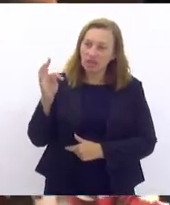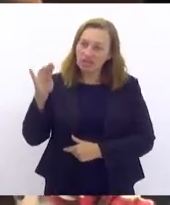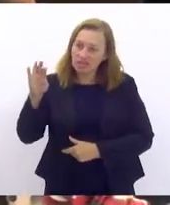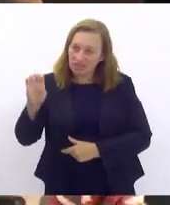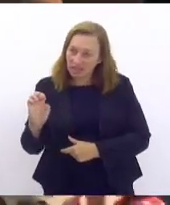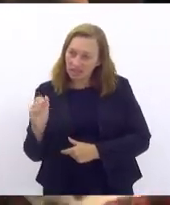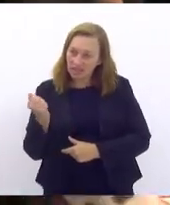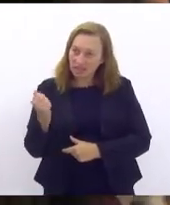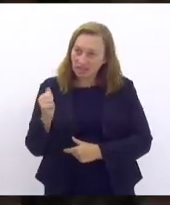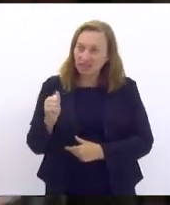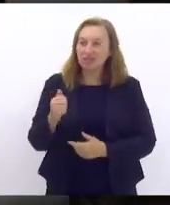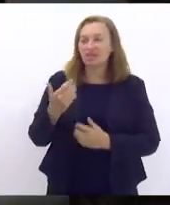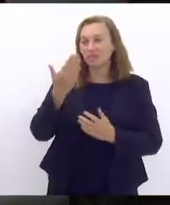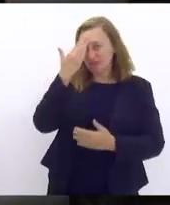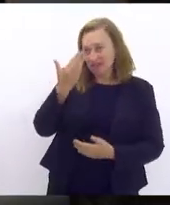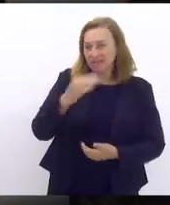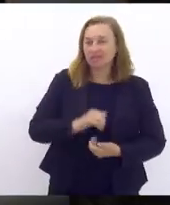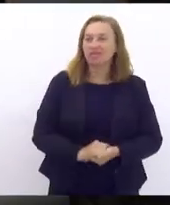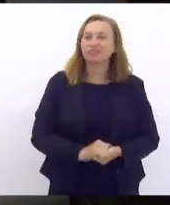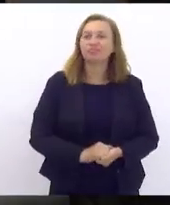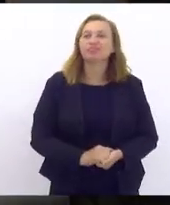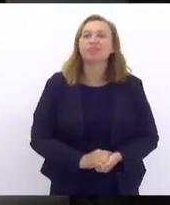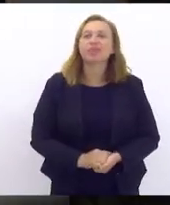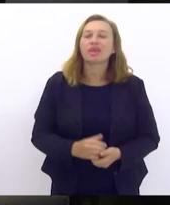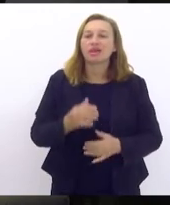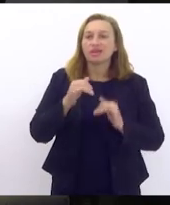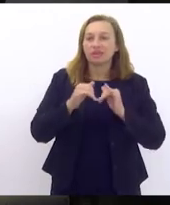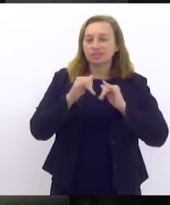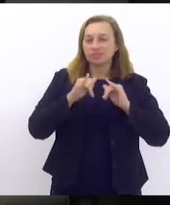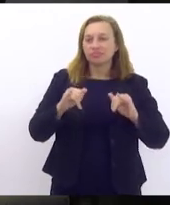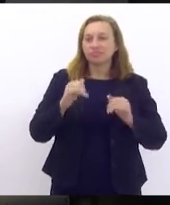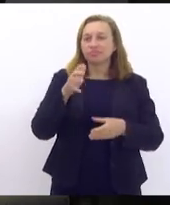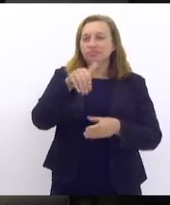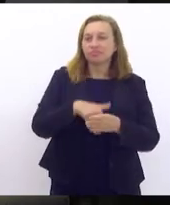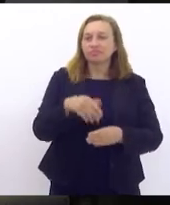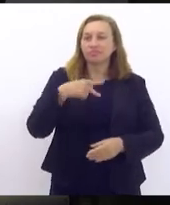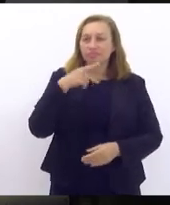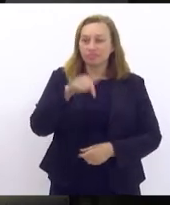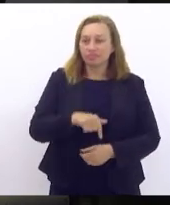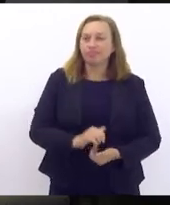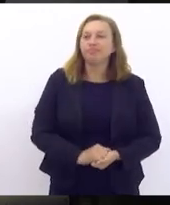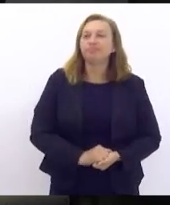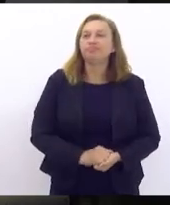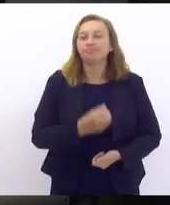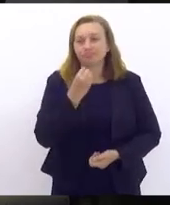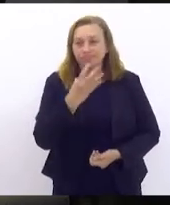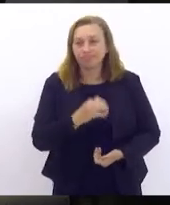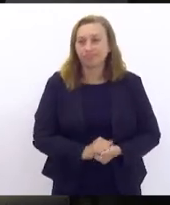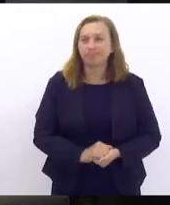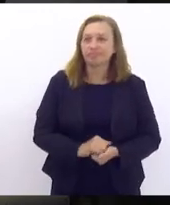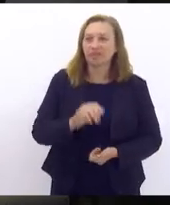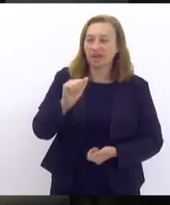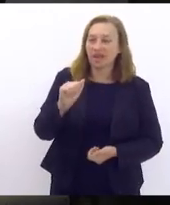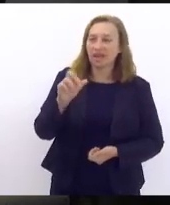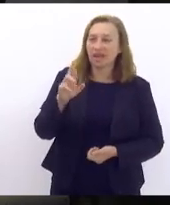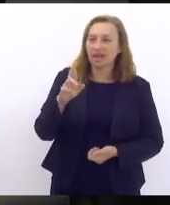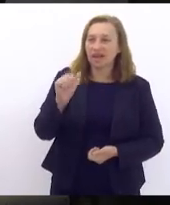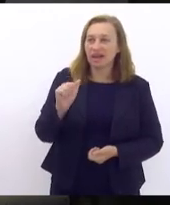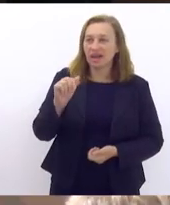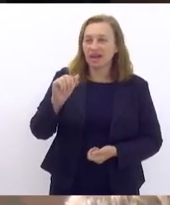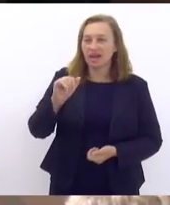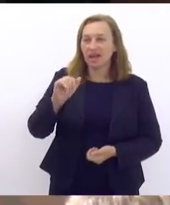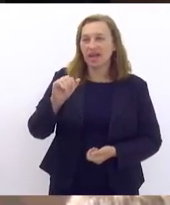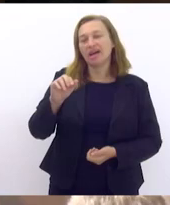Feira de São Cristóvão. Obrigada. Presidente, para declarar muito rapidamente aqui, bom, acarajé é bom,